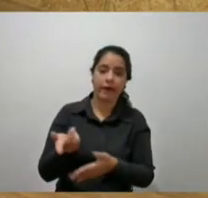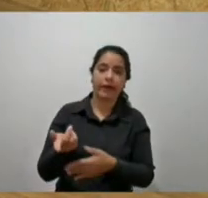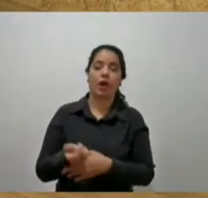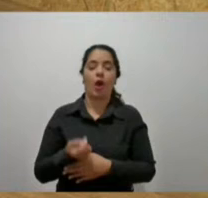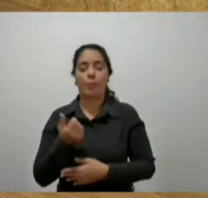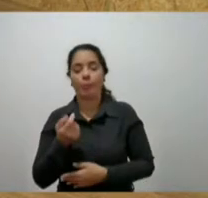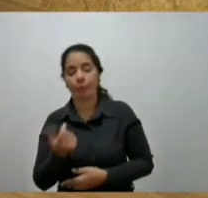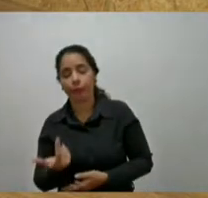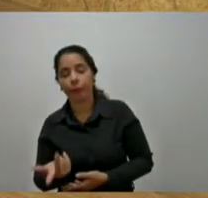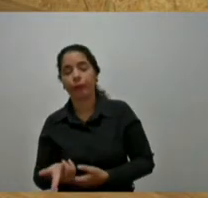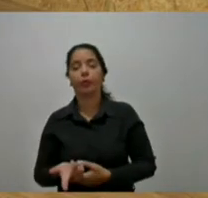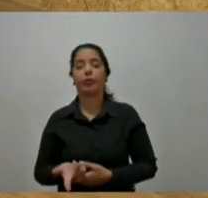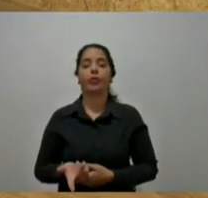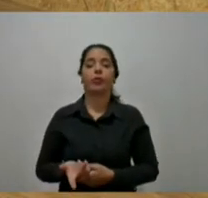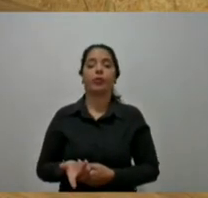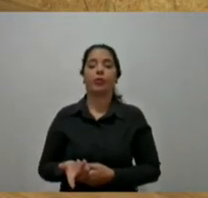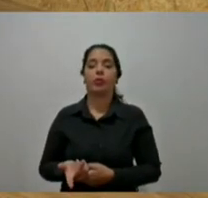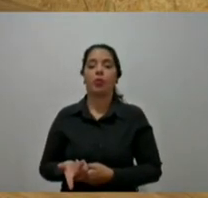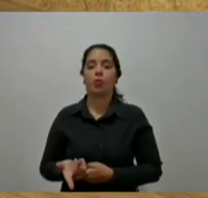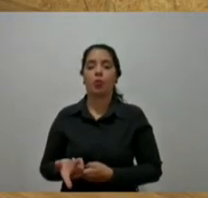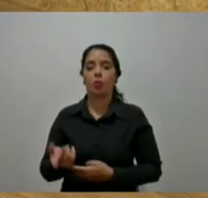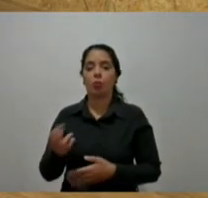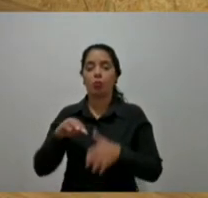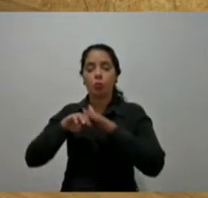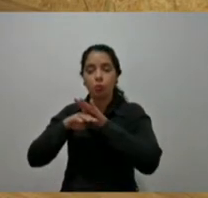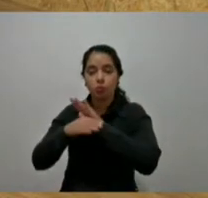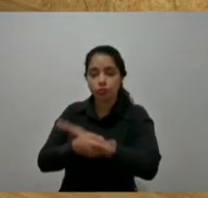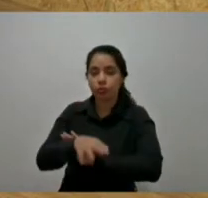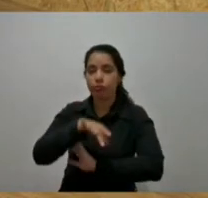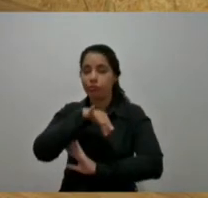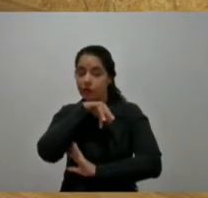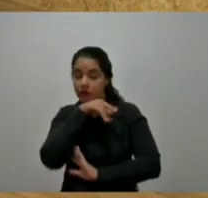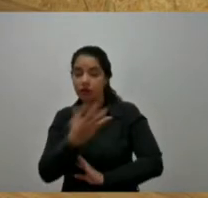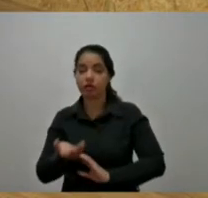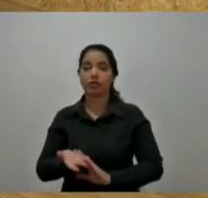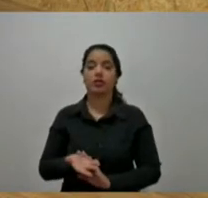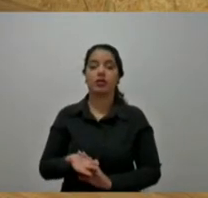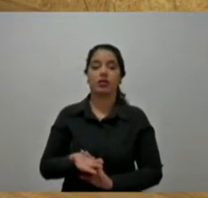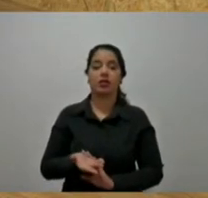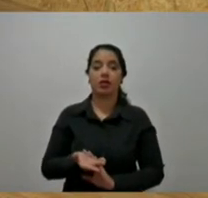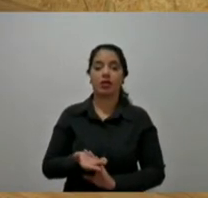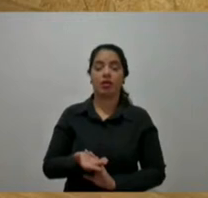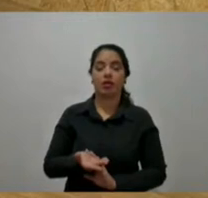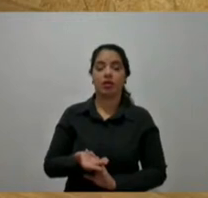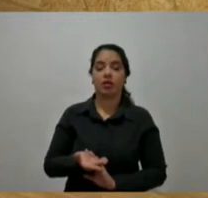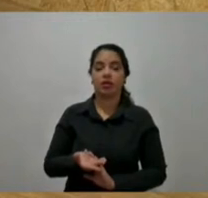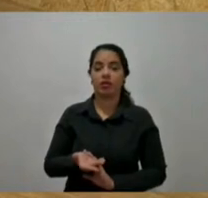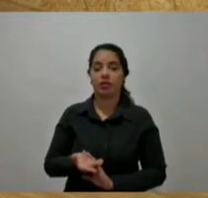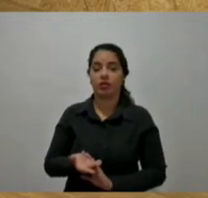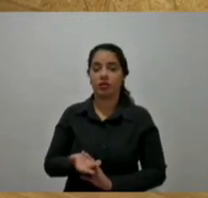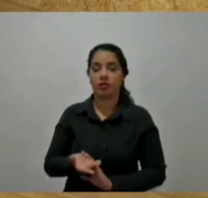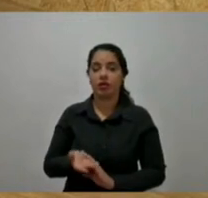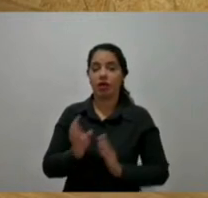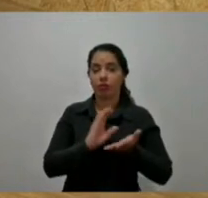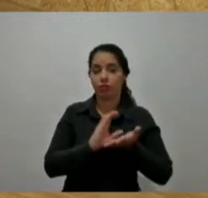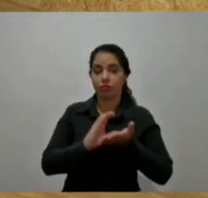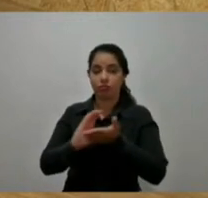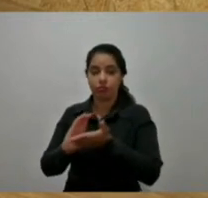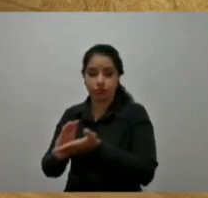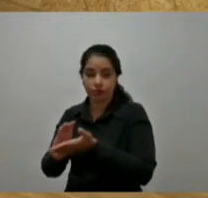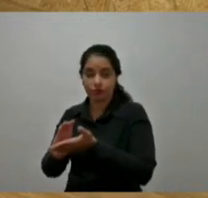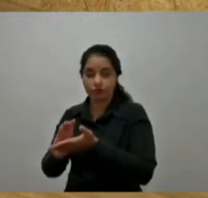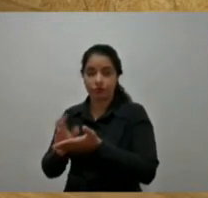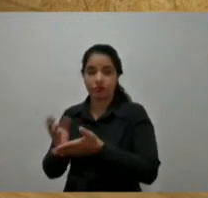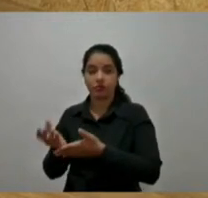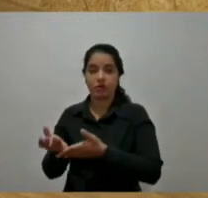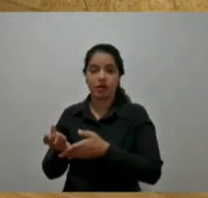nociva, ela vai ter um turnover maior, o que custa dinheiro, e vai atrair e não vai ter os melhores talentos, né? Se você tem uma